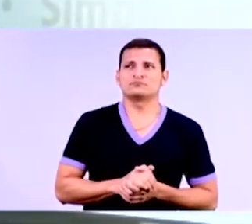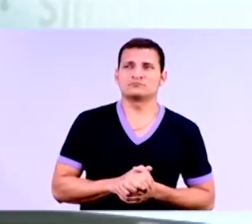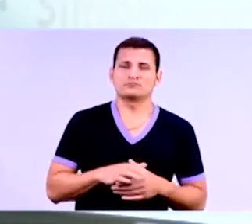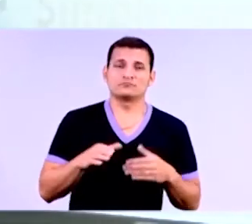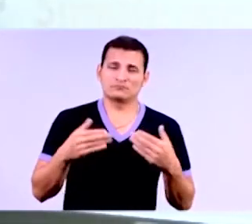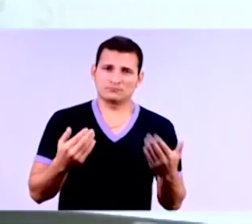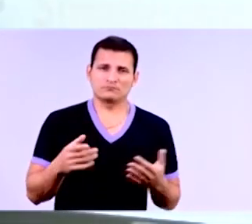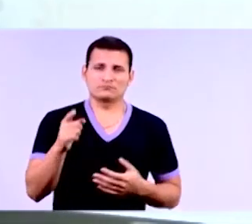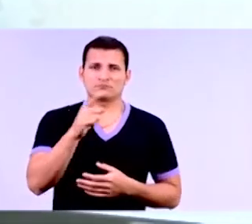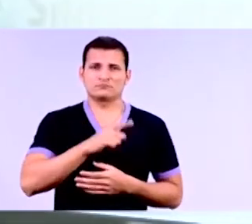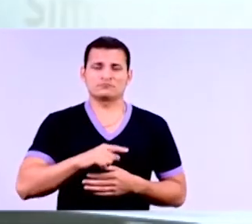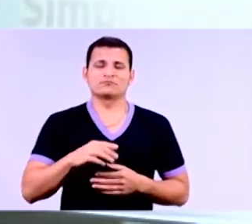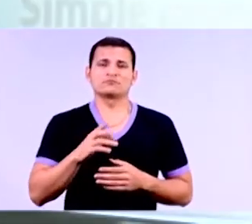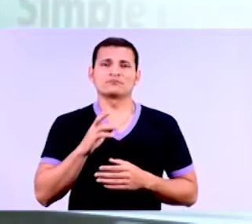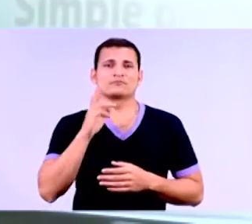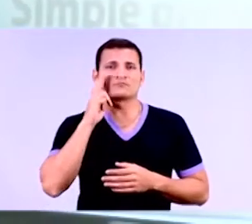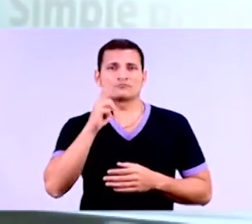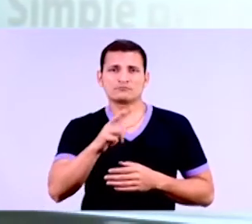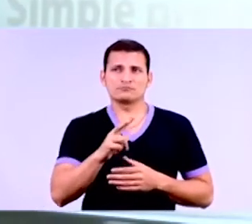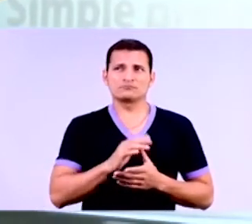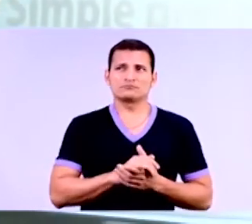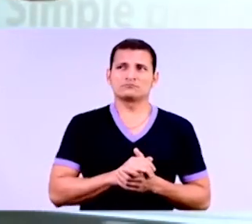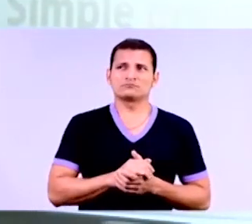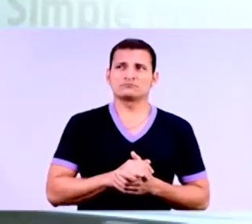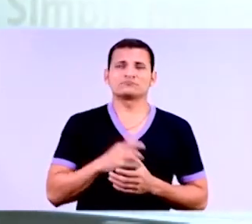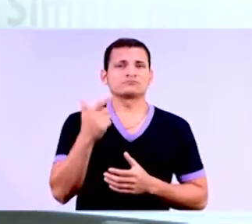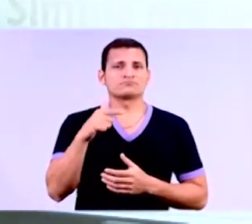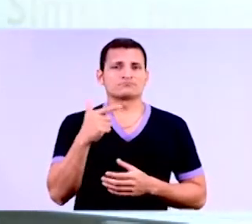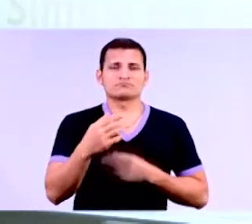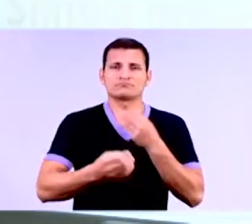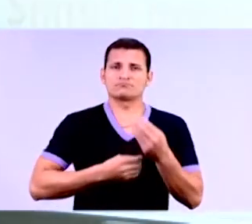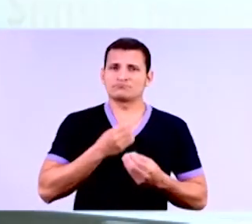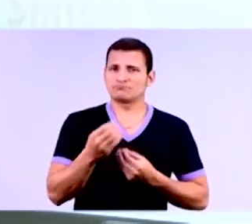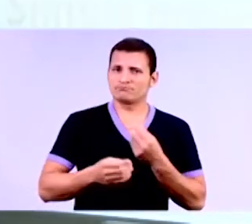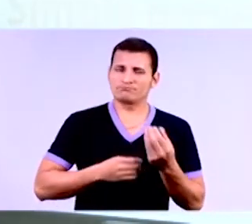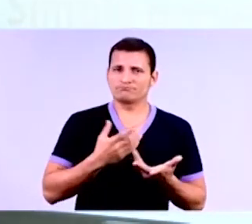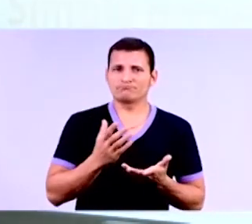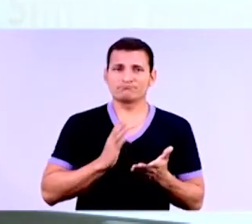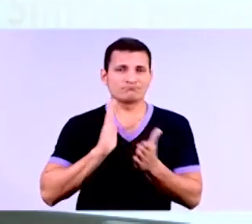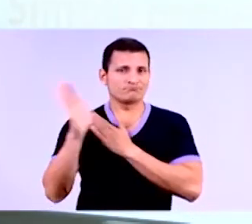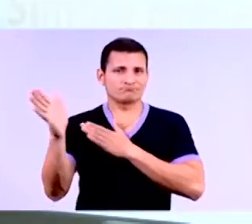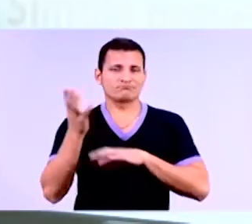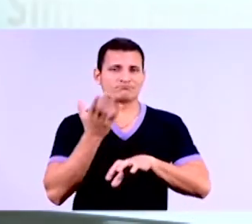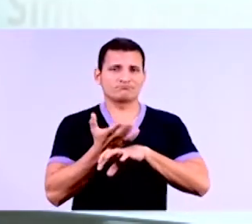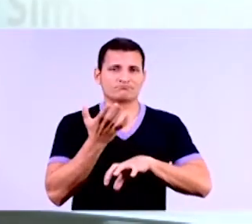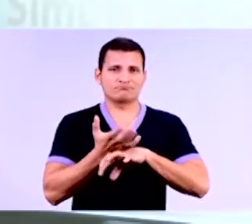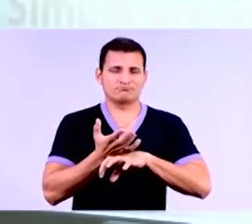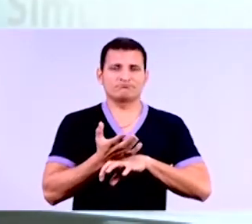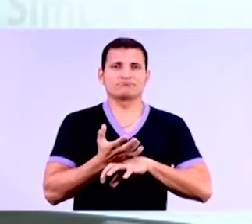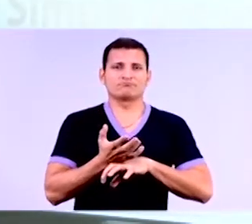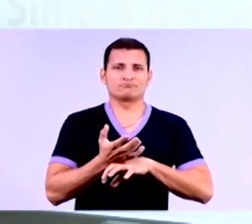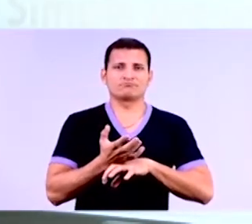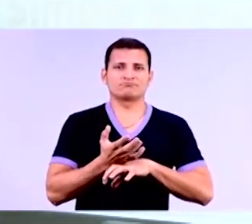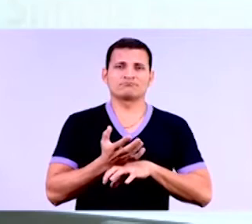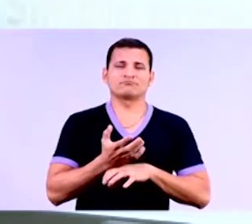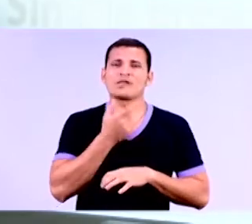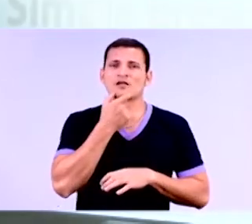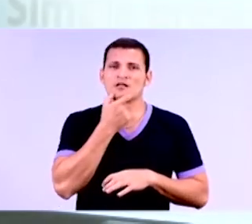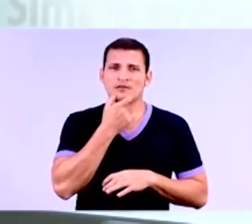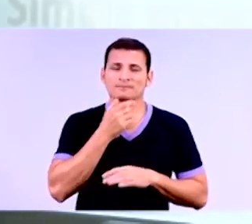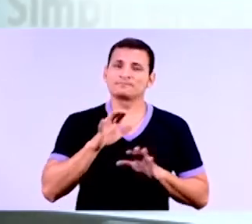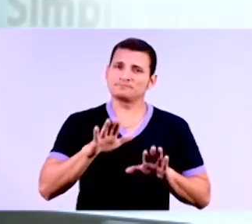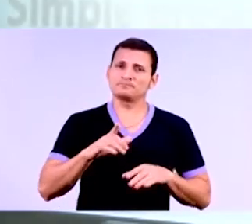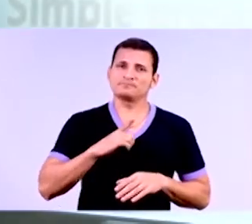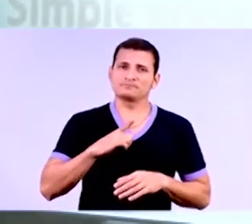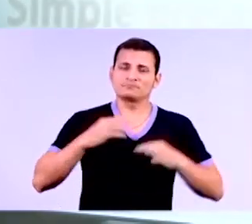Então, como vocês puderam observar, não tem como fugir da disciplina inglês instrumental. Mas eu tenho certeza que à medida que